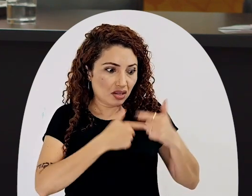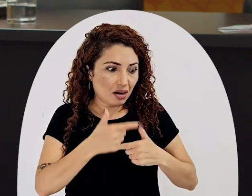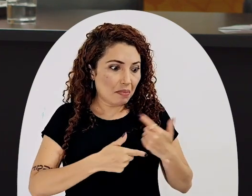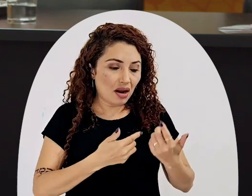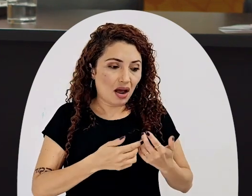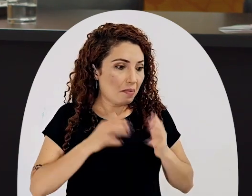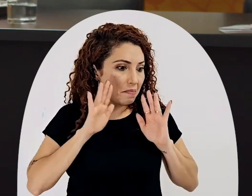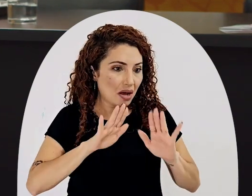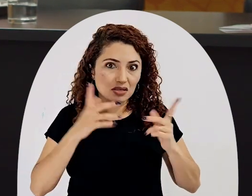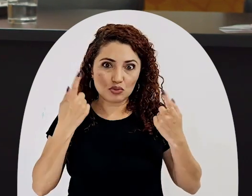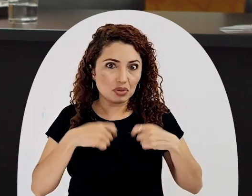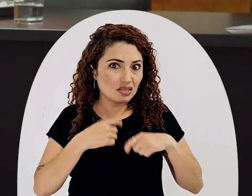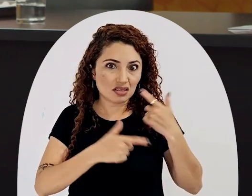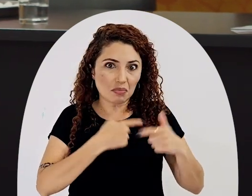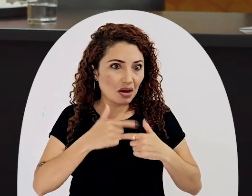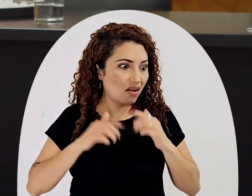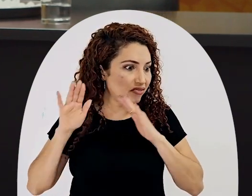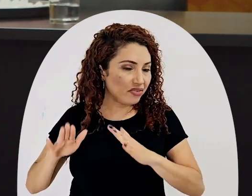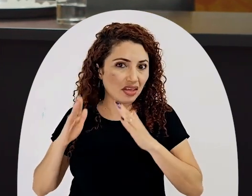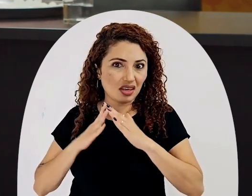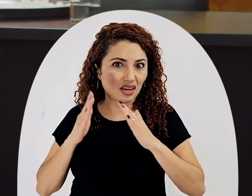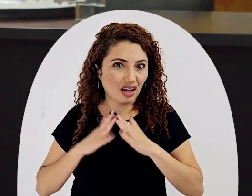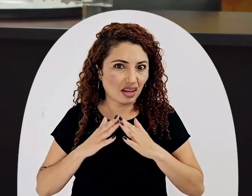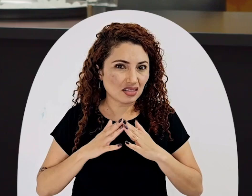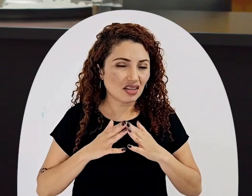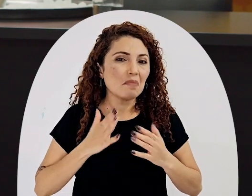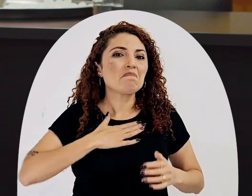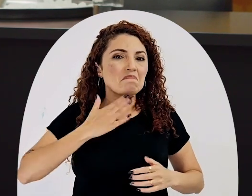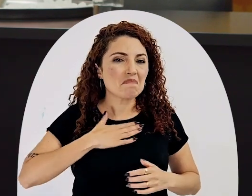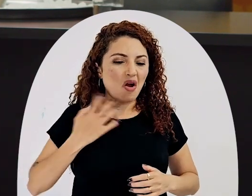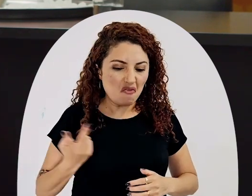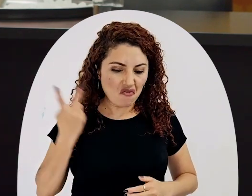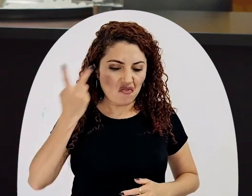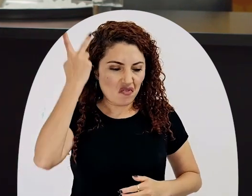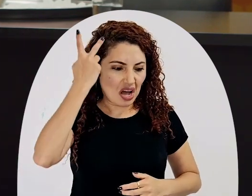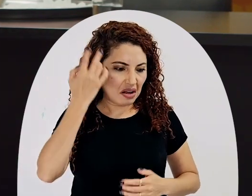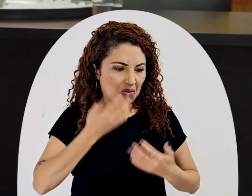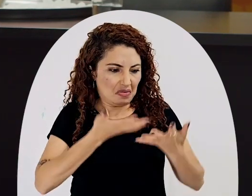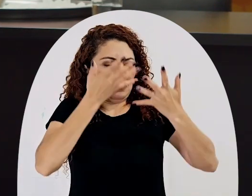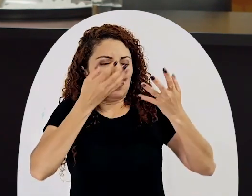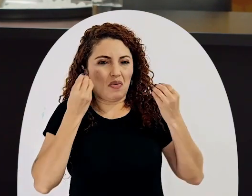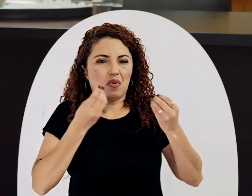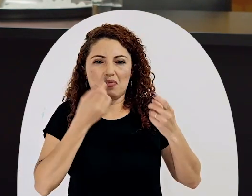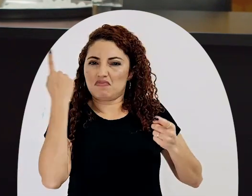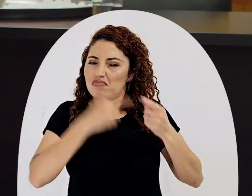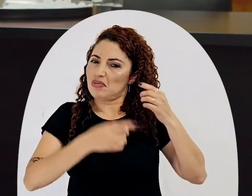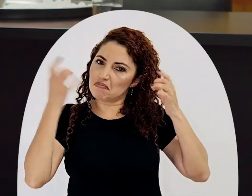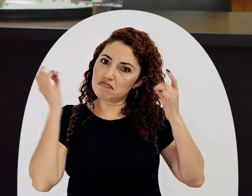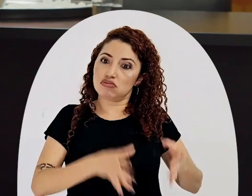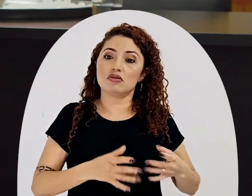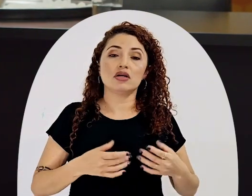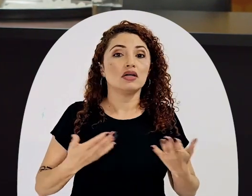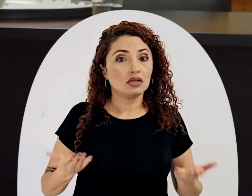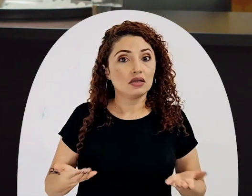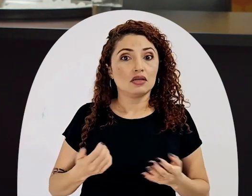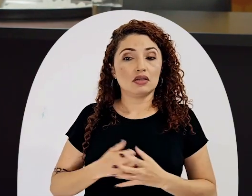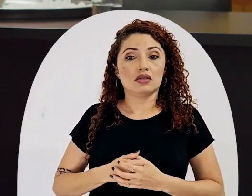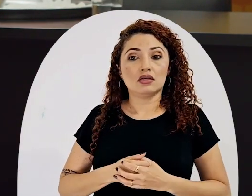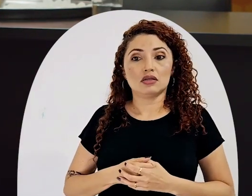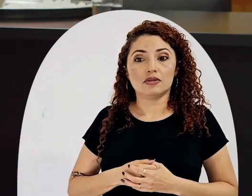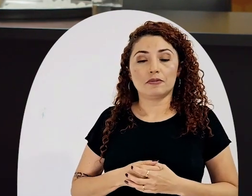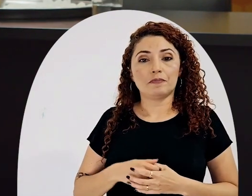trabalhando nesse local. E eu me tornei uma pessoa aliada a uma pessoa com deficiência, por exemplo. Eu não sou uma pessoa